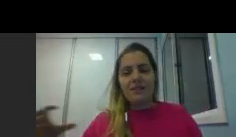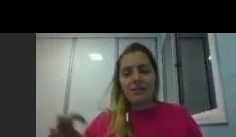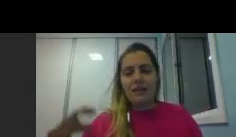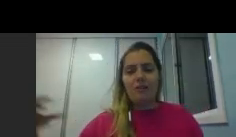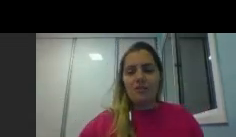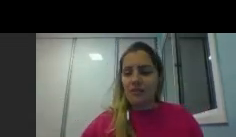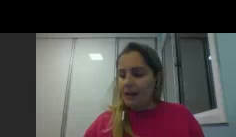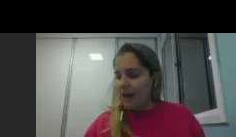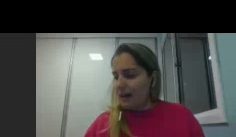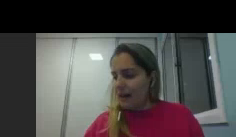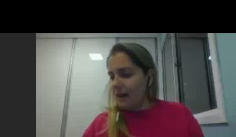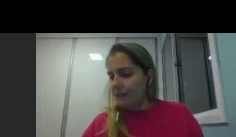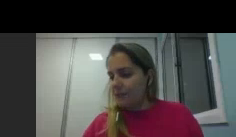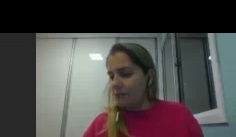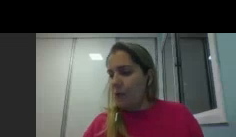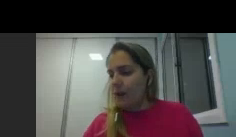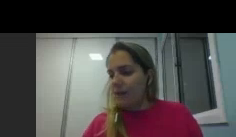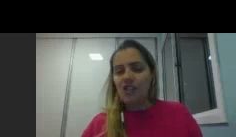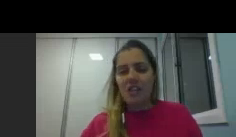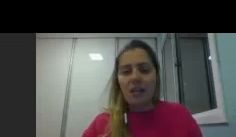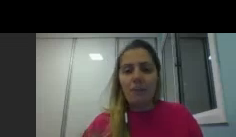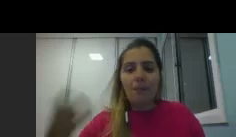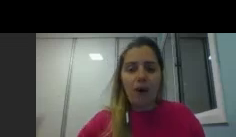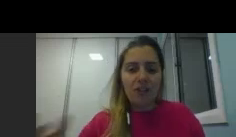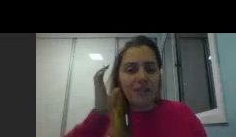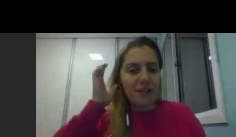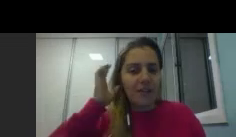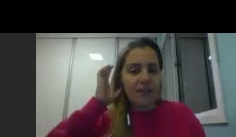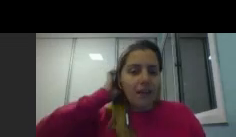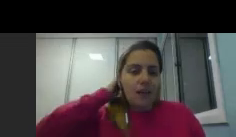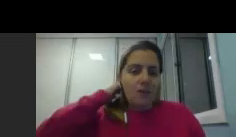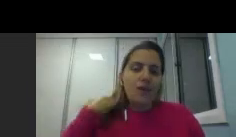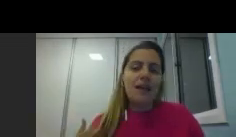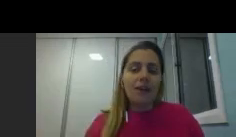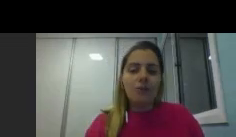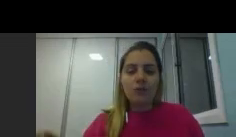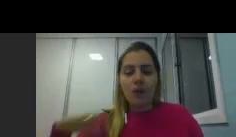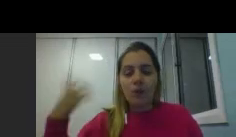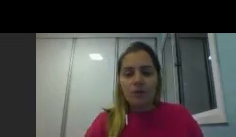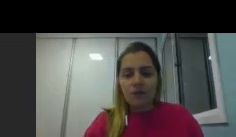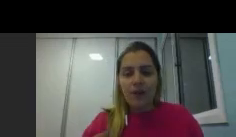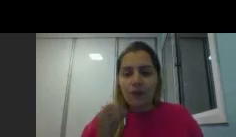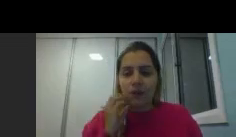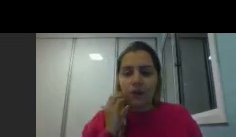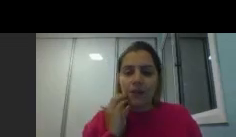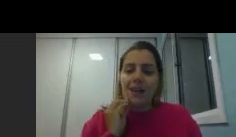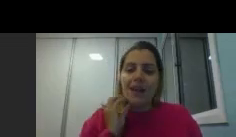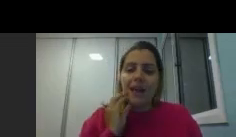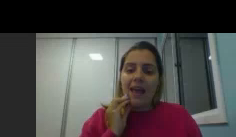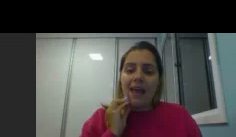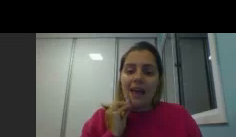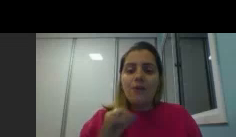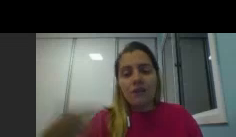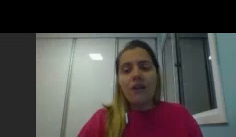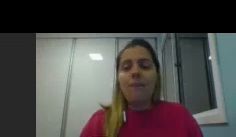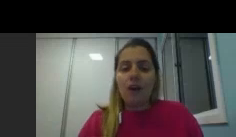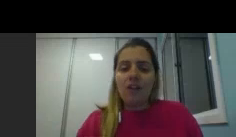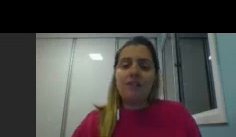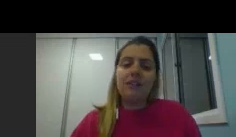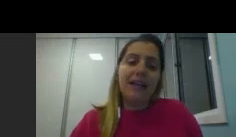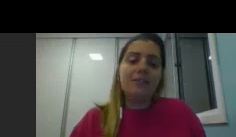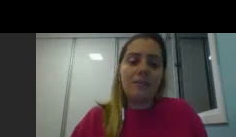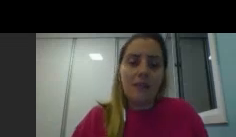de penetrância, no grau, no quanto esse gene ele pode ser influenciado ou não por outros fatores, o